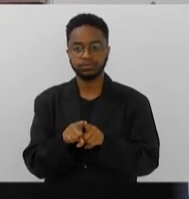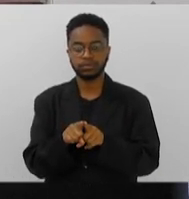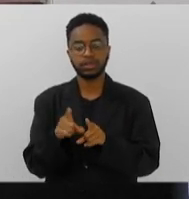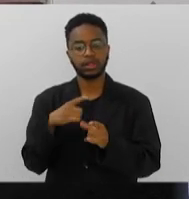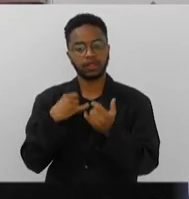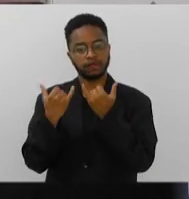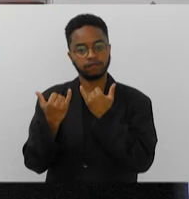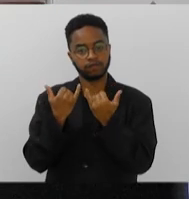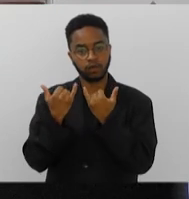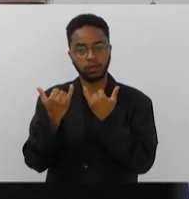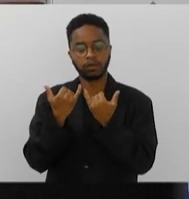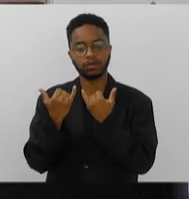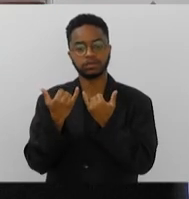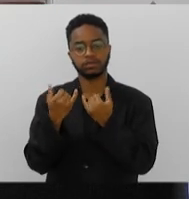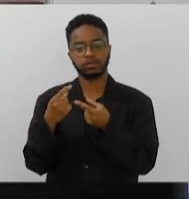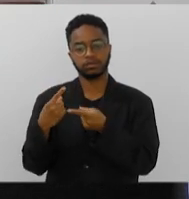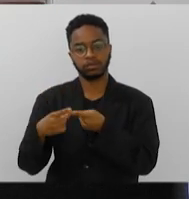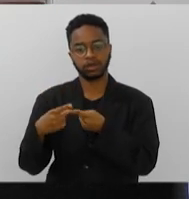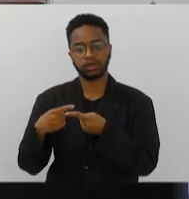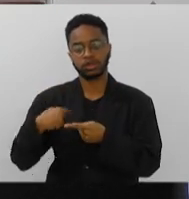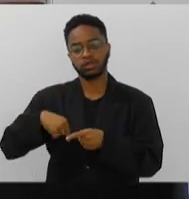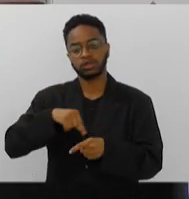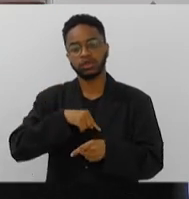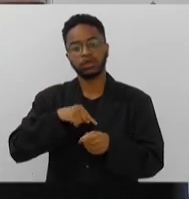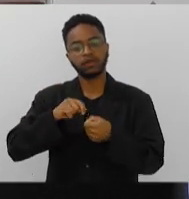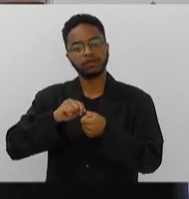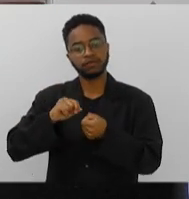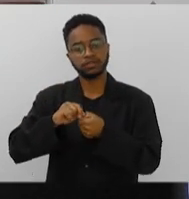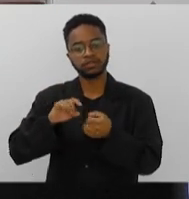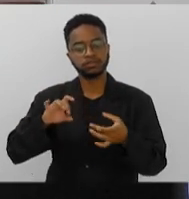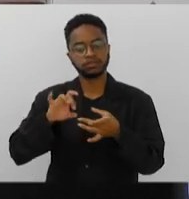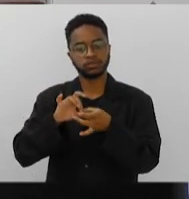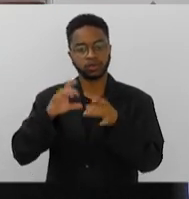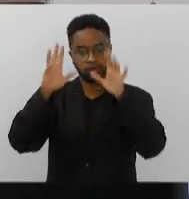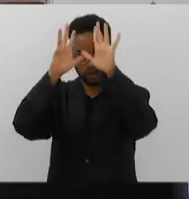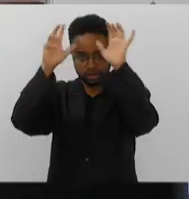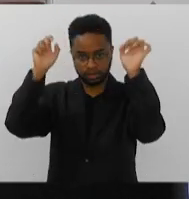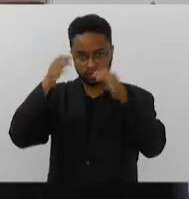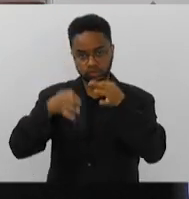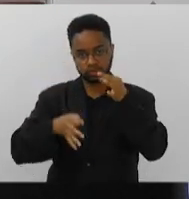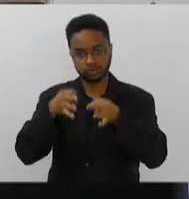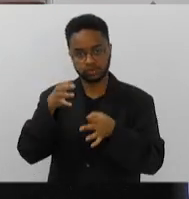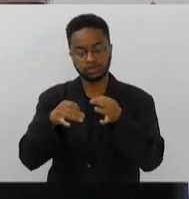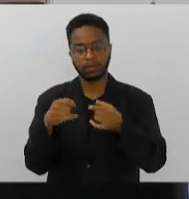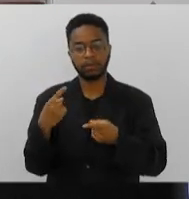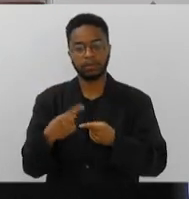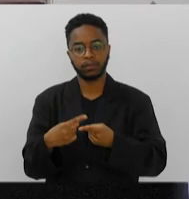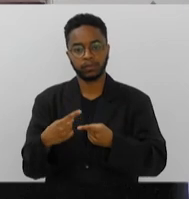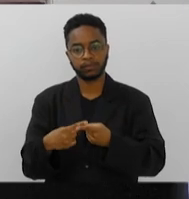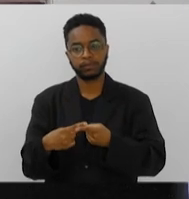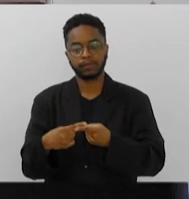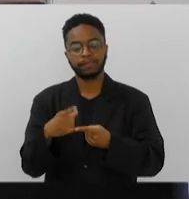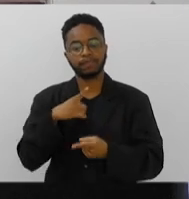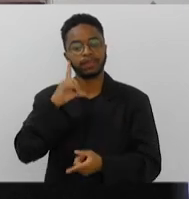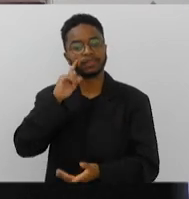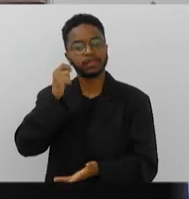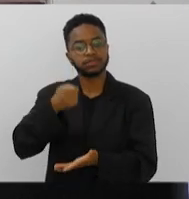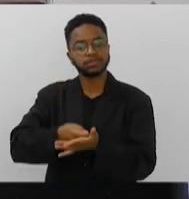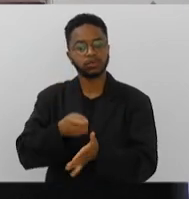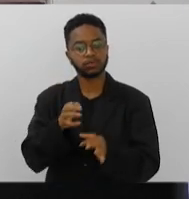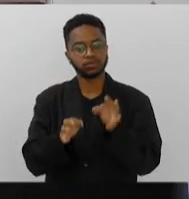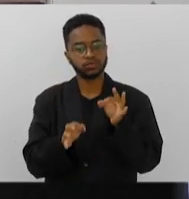notícia também, porque fizemos manifestação com o Tribunal de Justiça, porque há casos de decisões